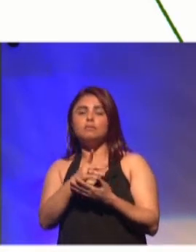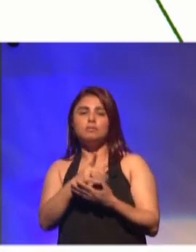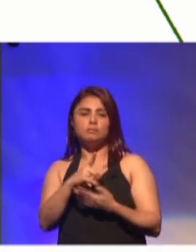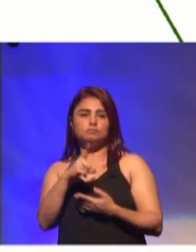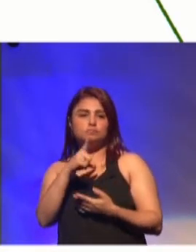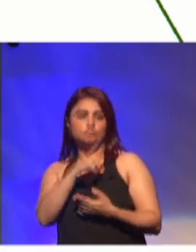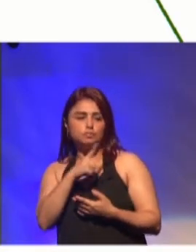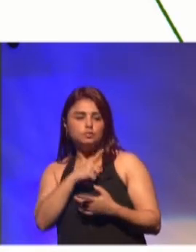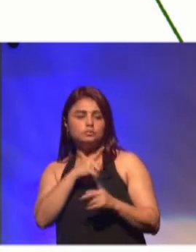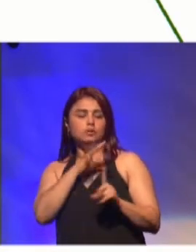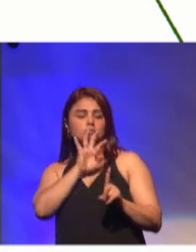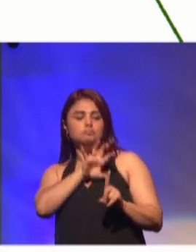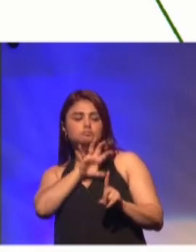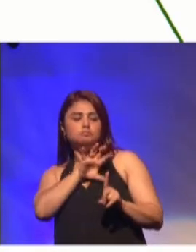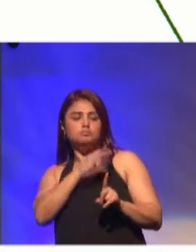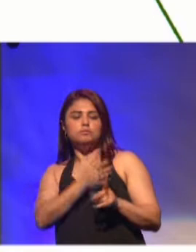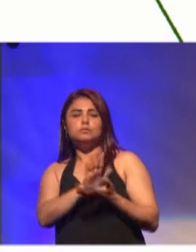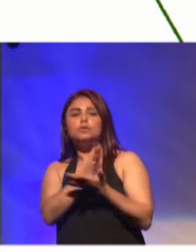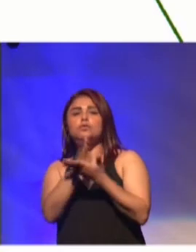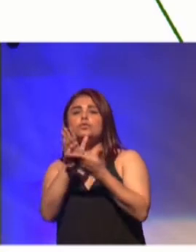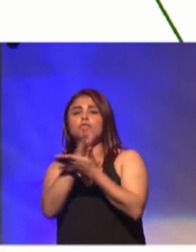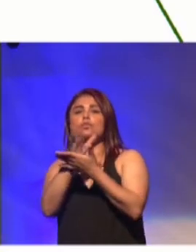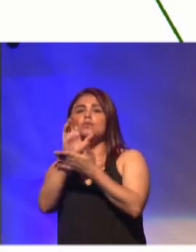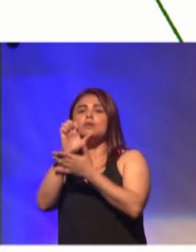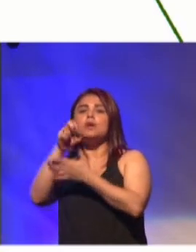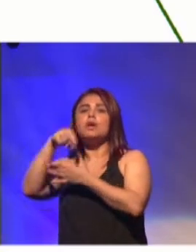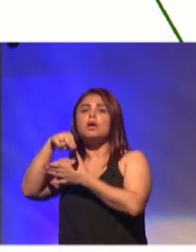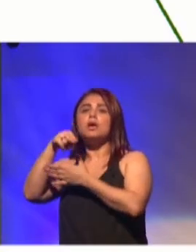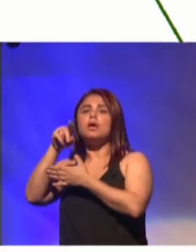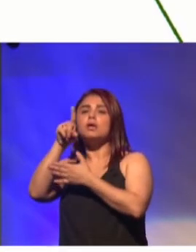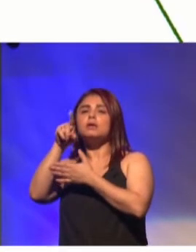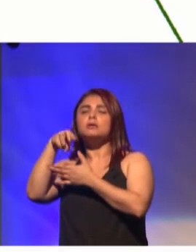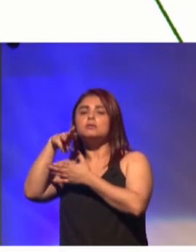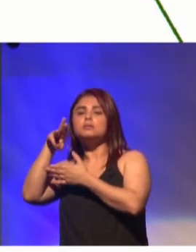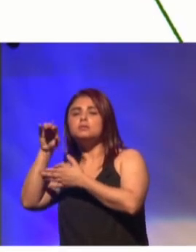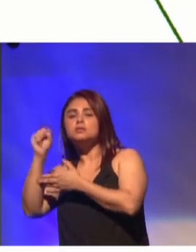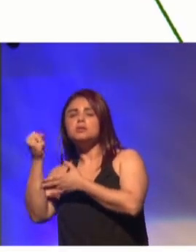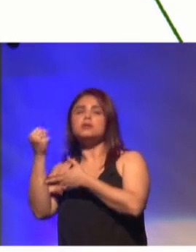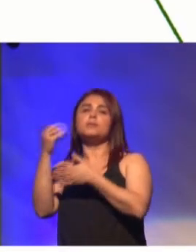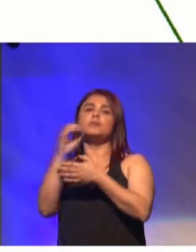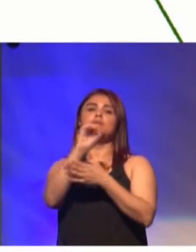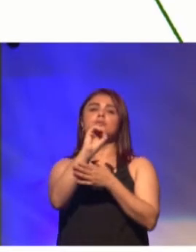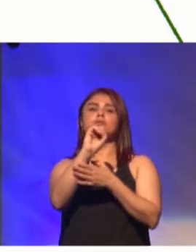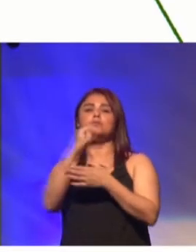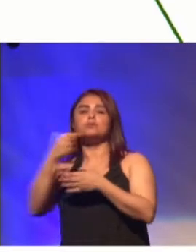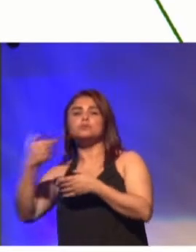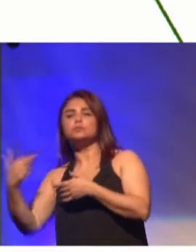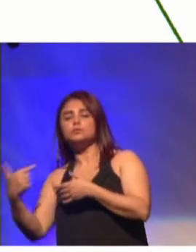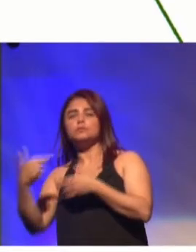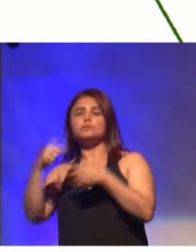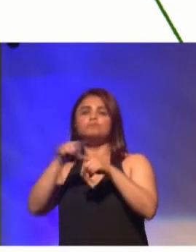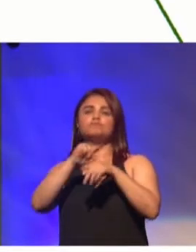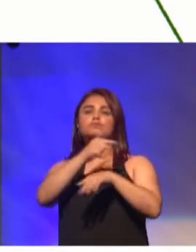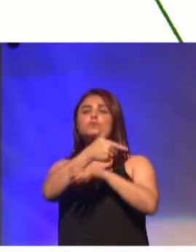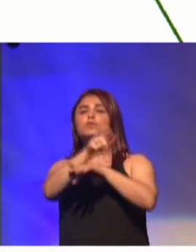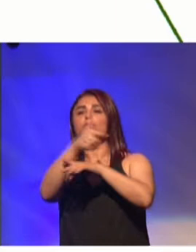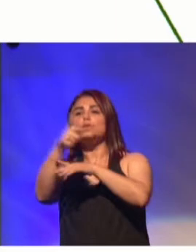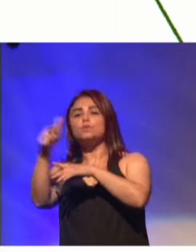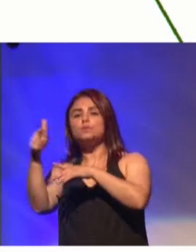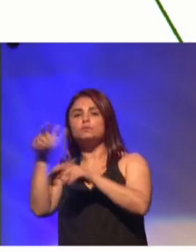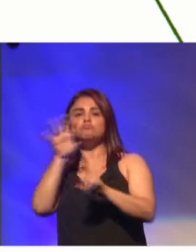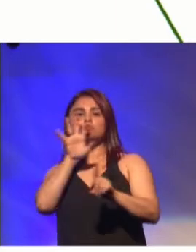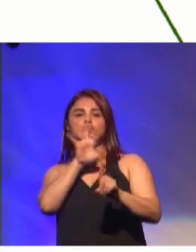Existe ativação de algumas enzimas, as espécies reativas de oxigênio e outros